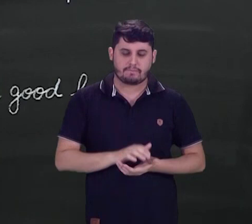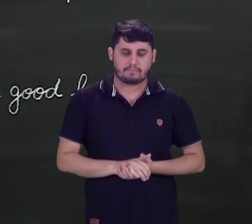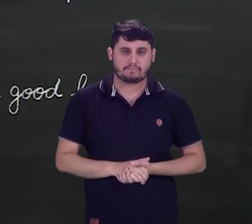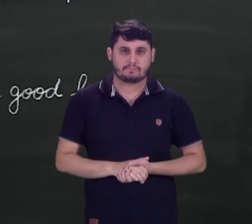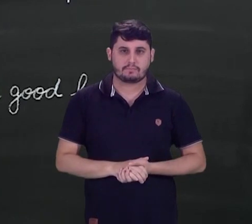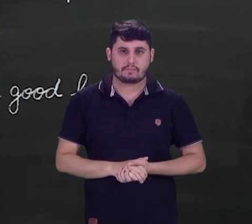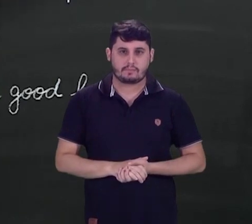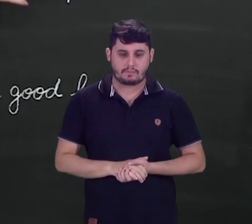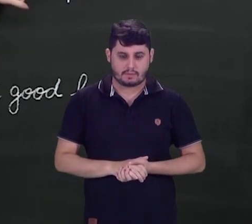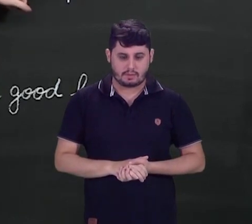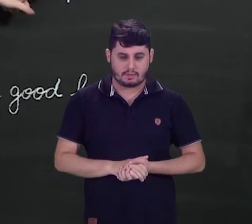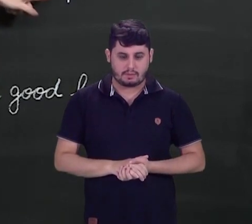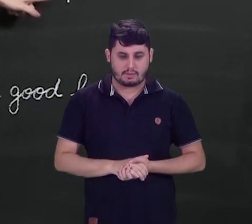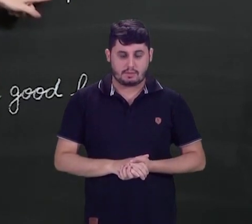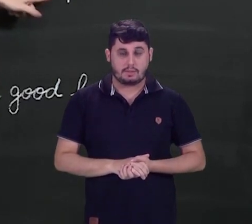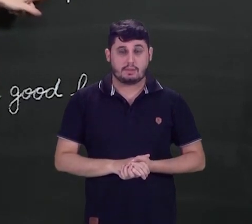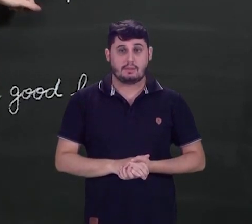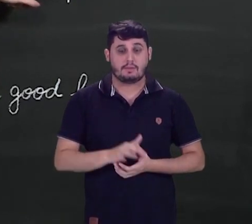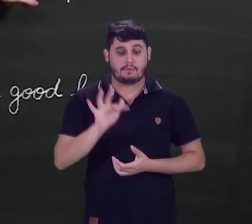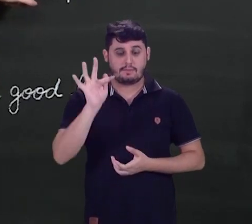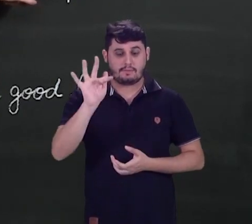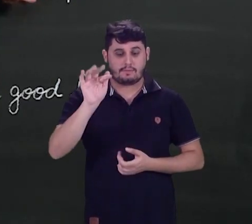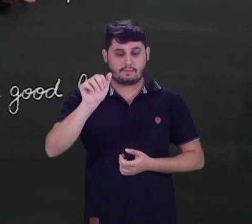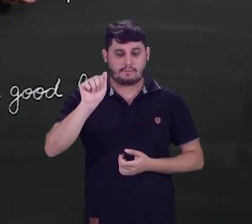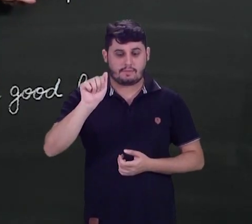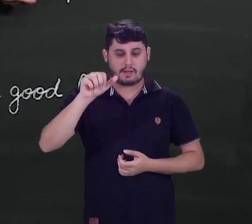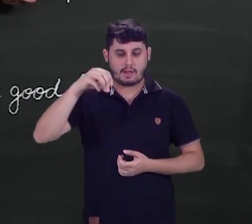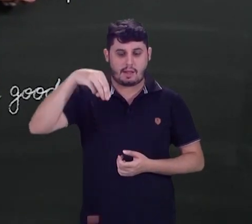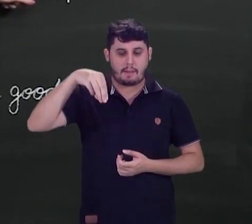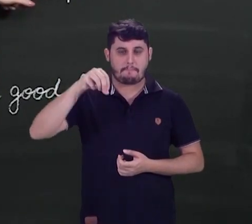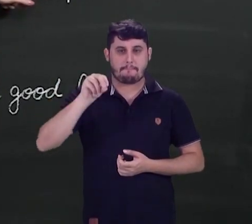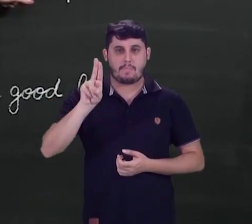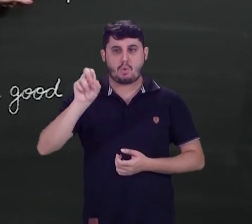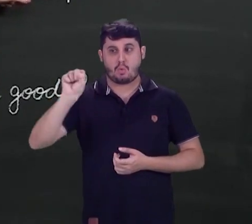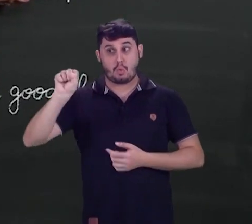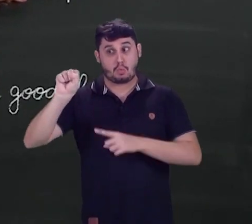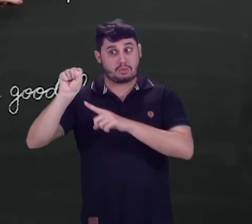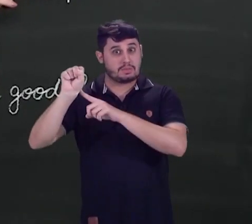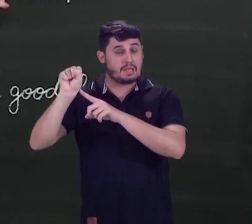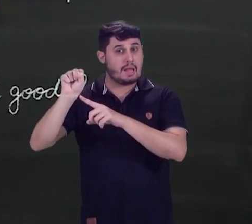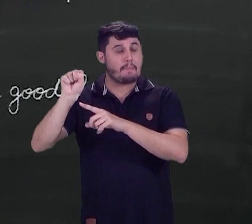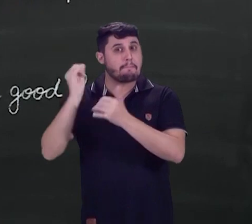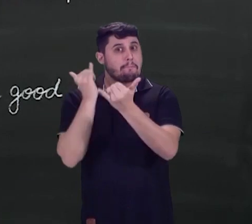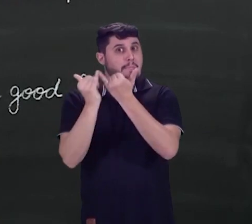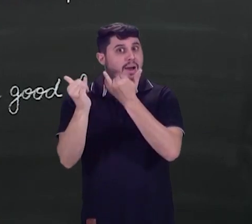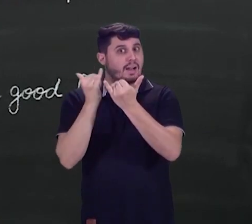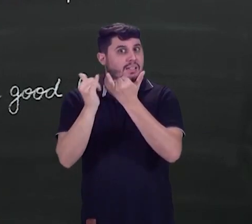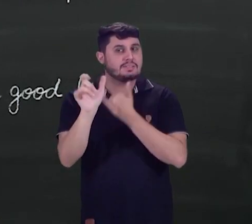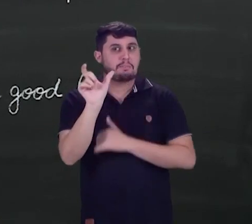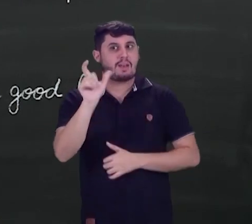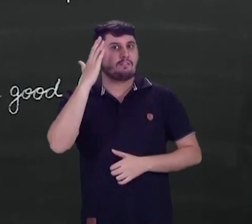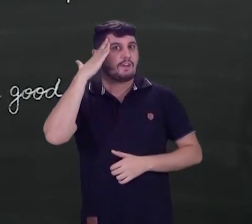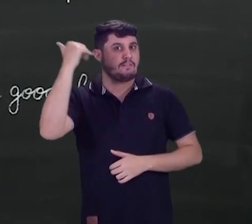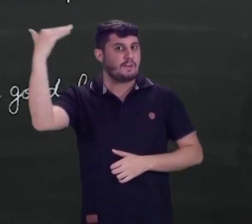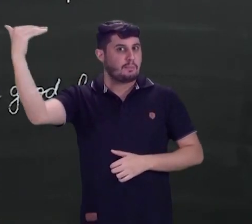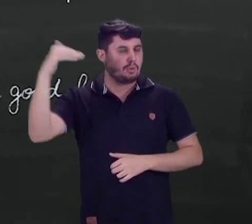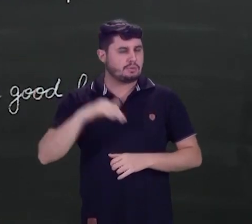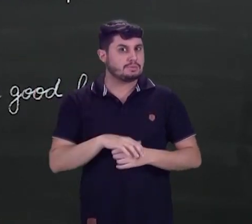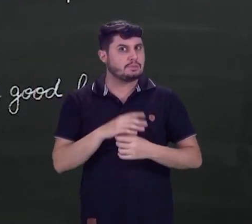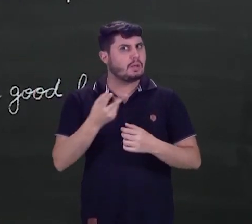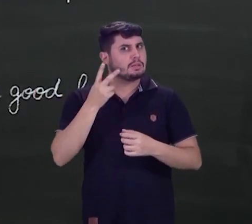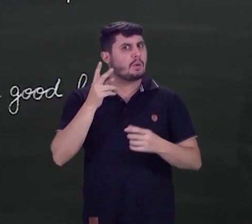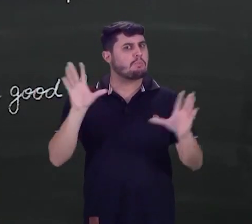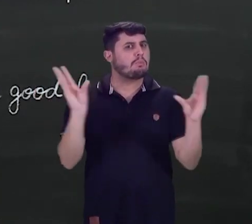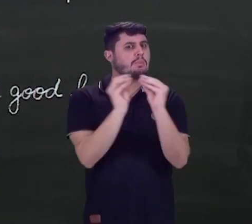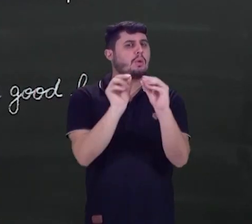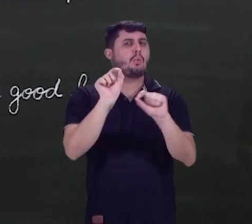viu restaurants. Essa daqui, famous, lembra, fama, famosa. Então, a gente está falando que a Gisele